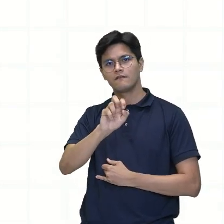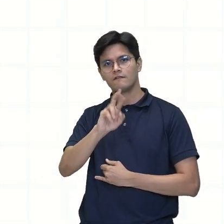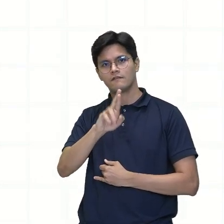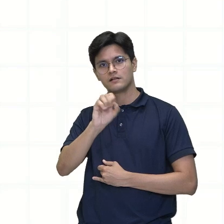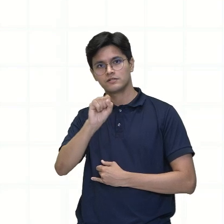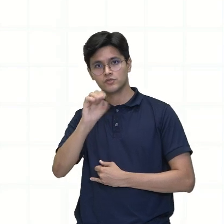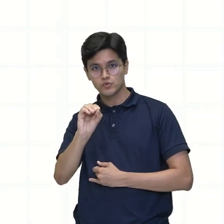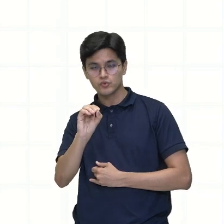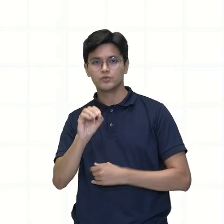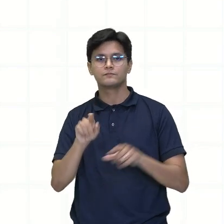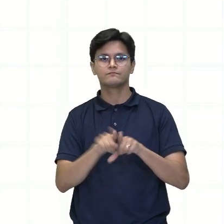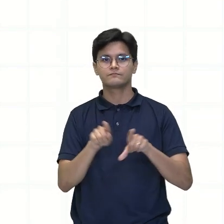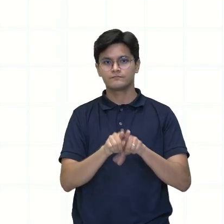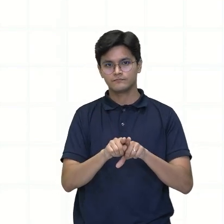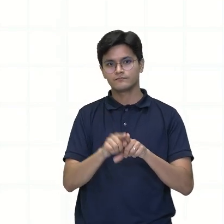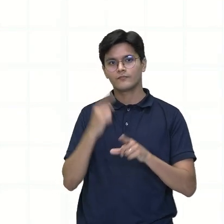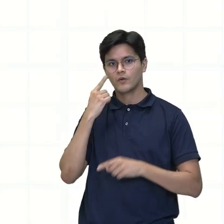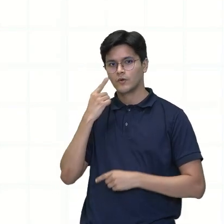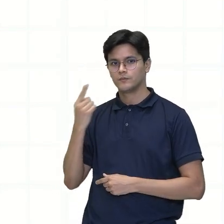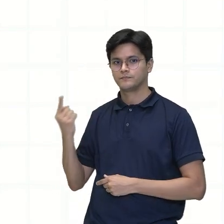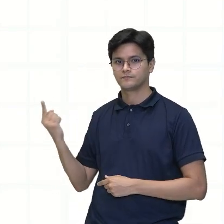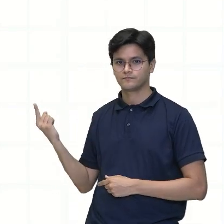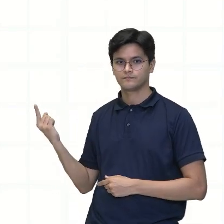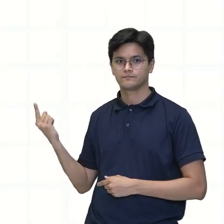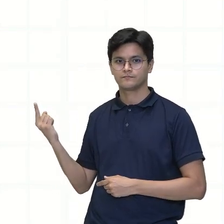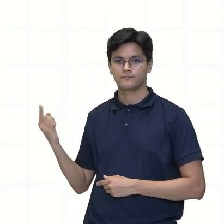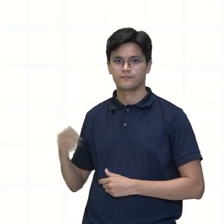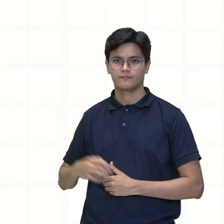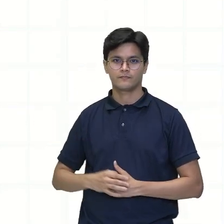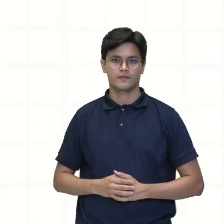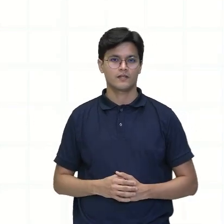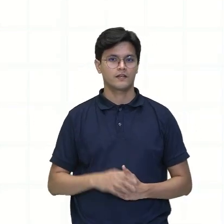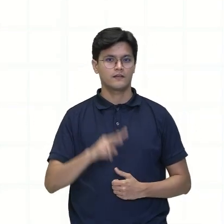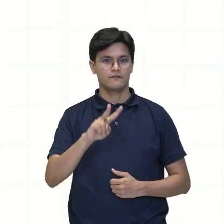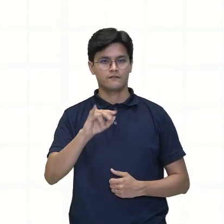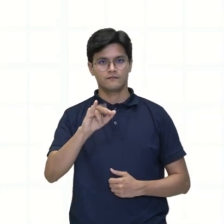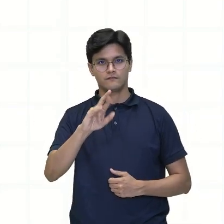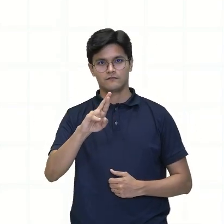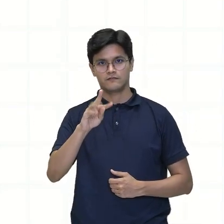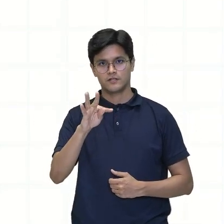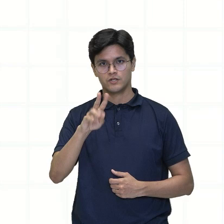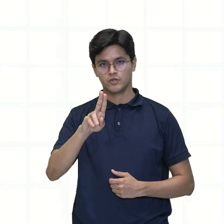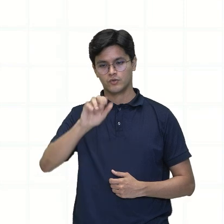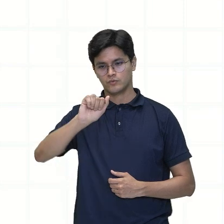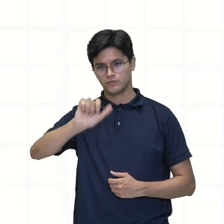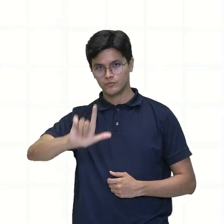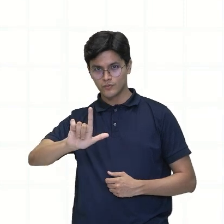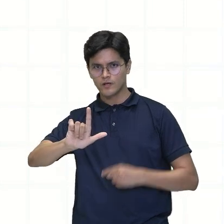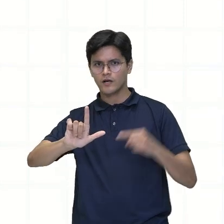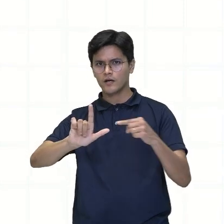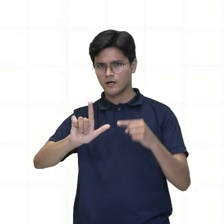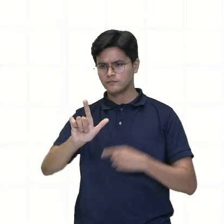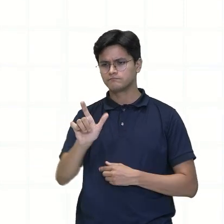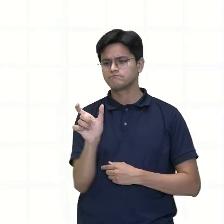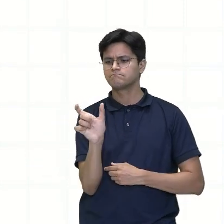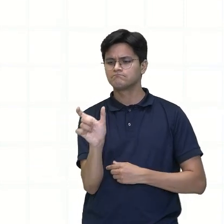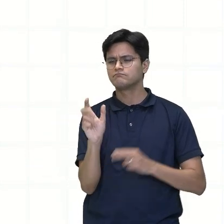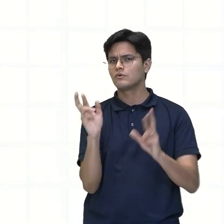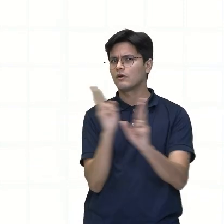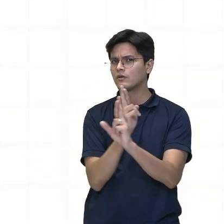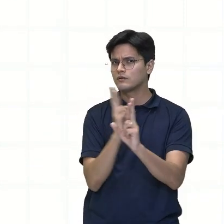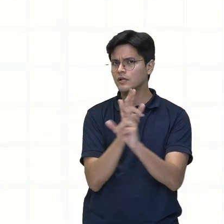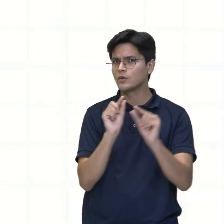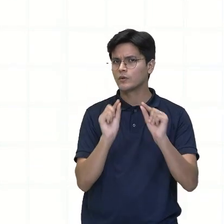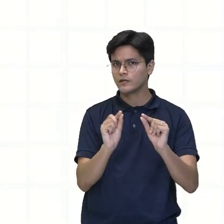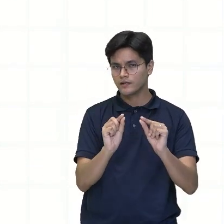A palavra world não tem nada a ver com a nossa, né? Mas quando você vê a palavra virtual, você já sabe o que é o quê? Que é